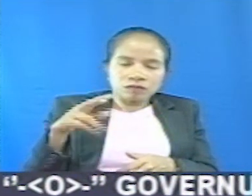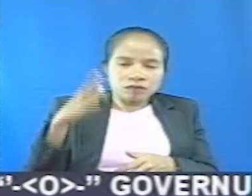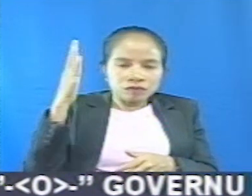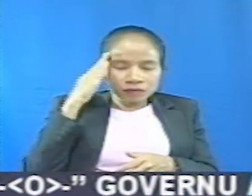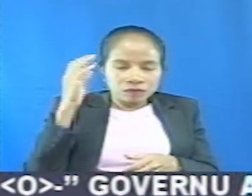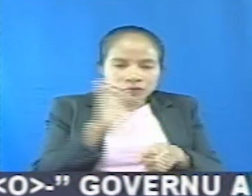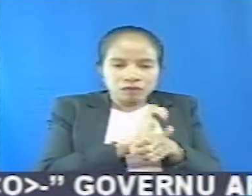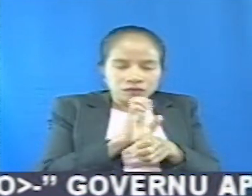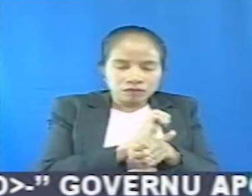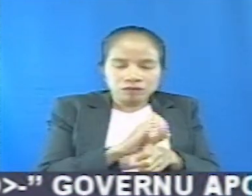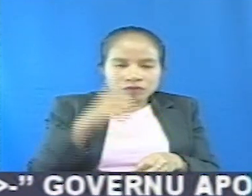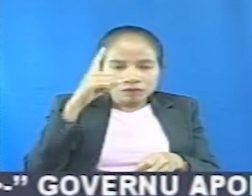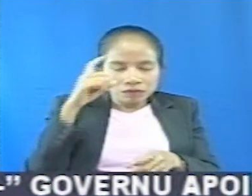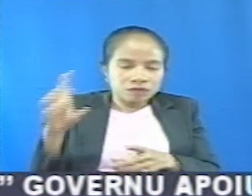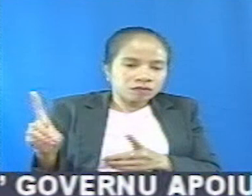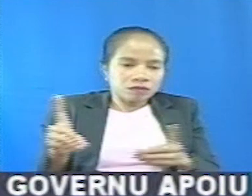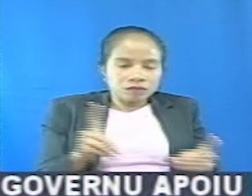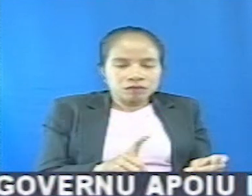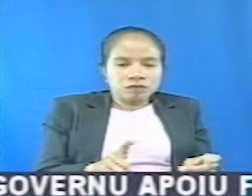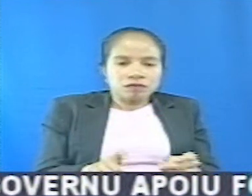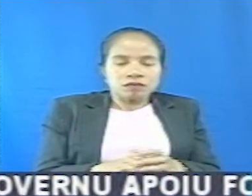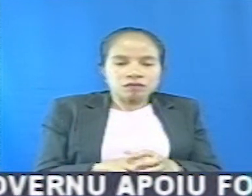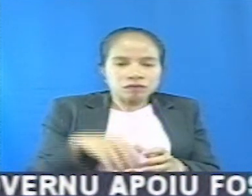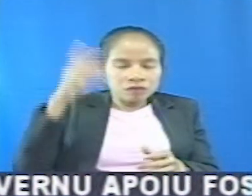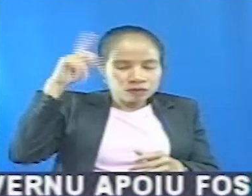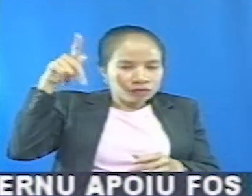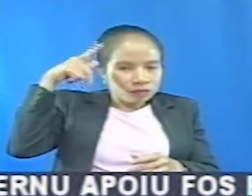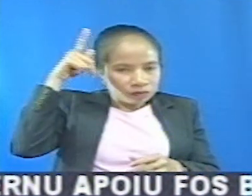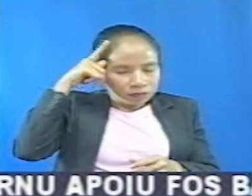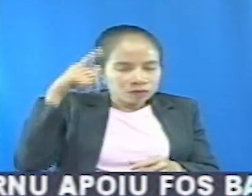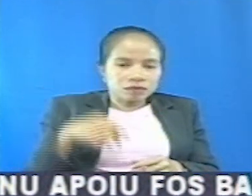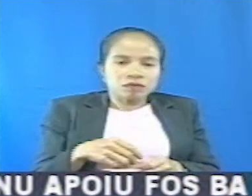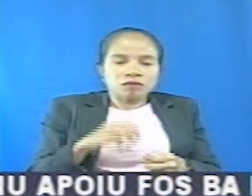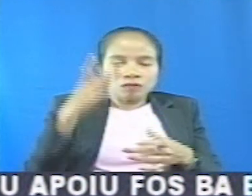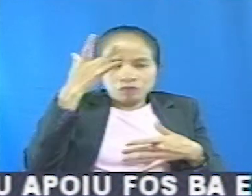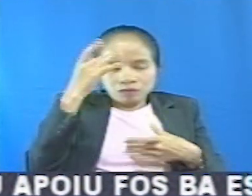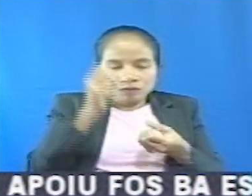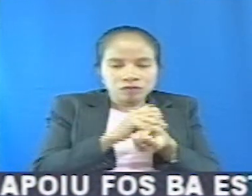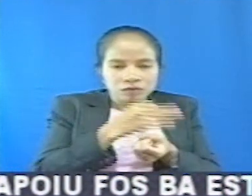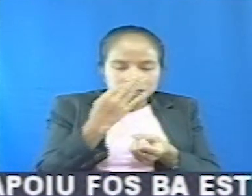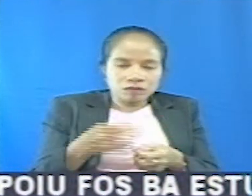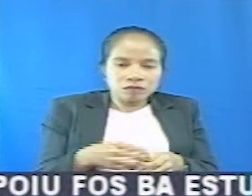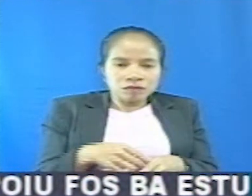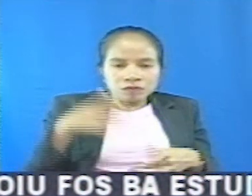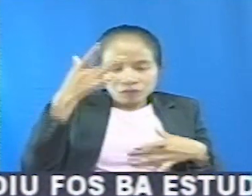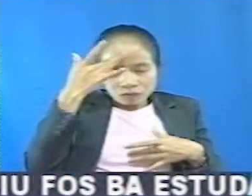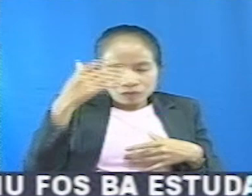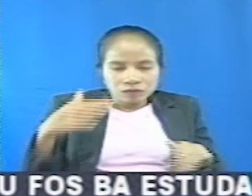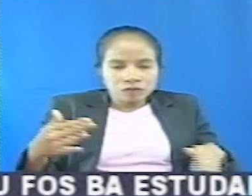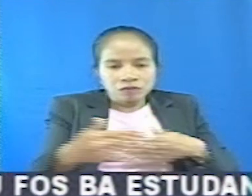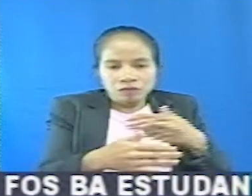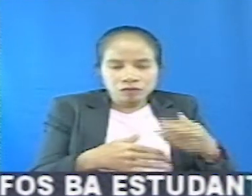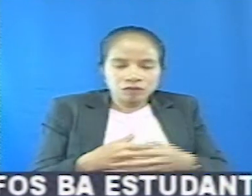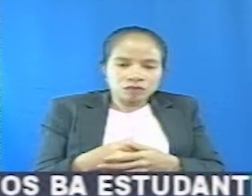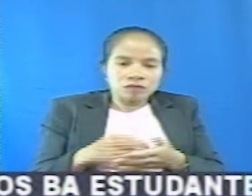la Hakdasak, tamba implementação husi impasse política no pandemia ne. Situação ne contribui a